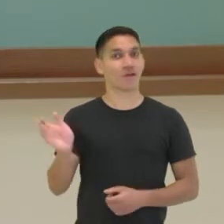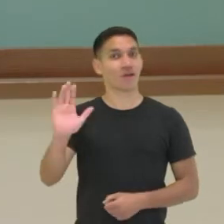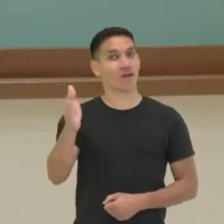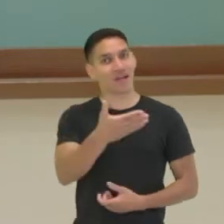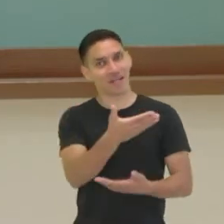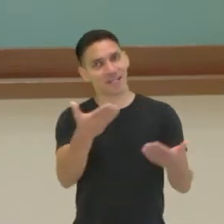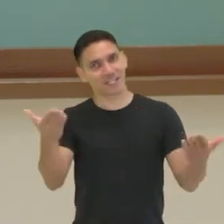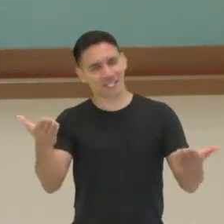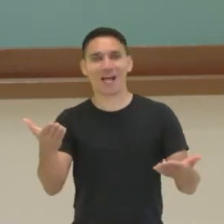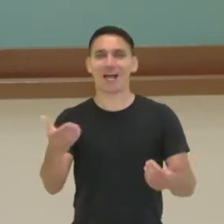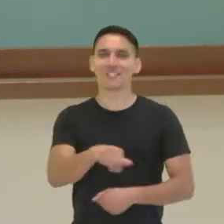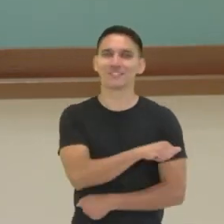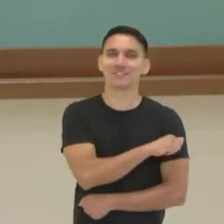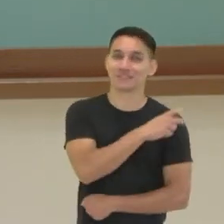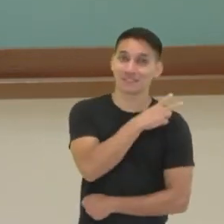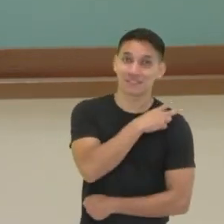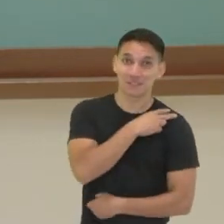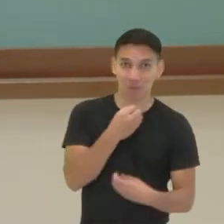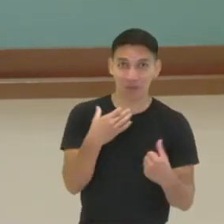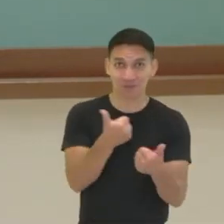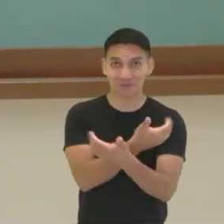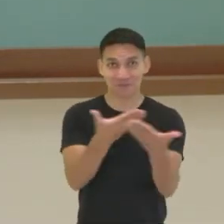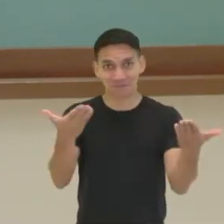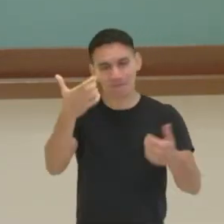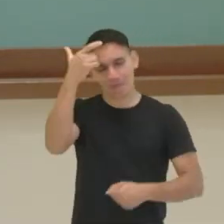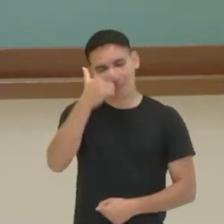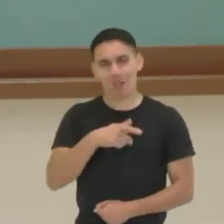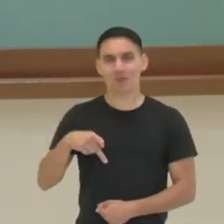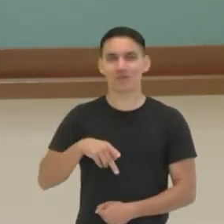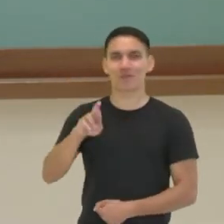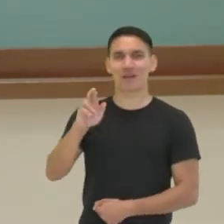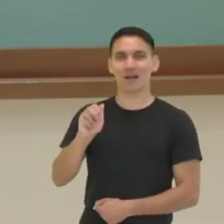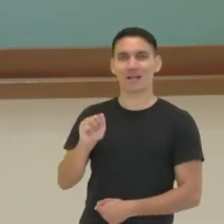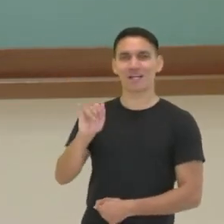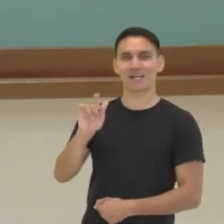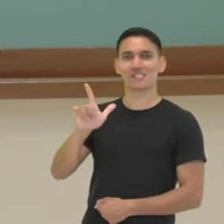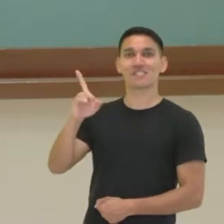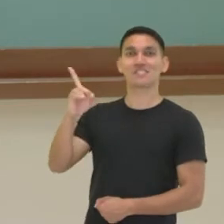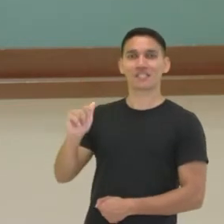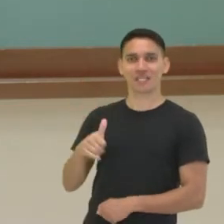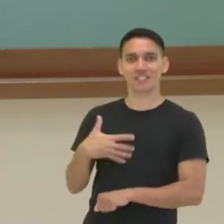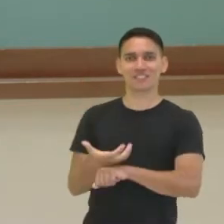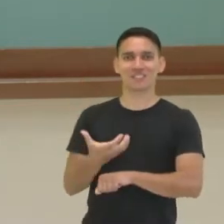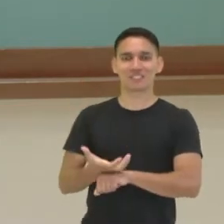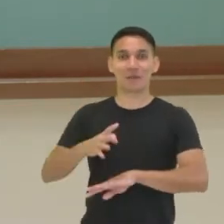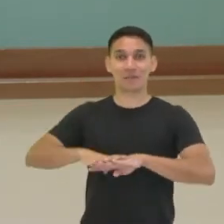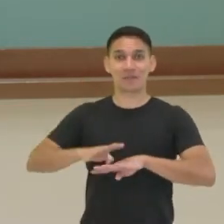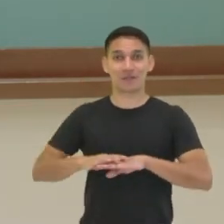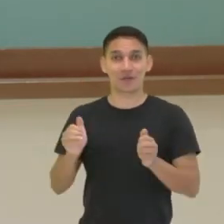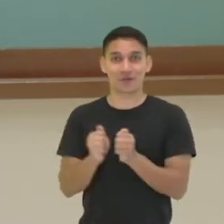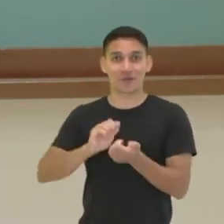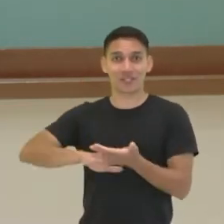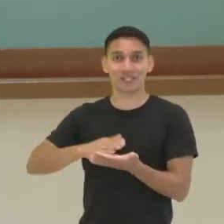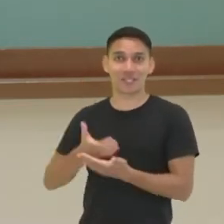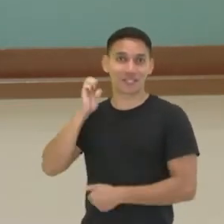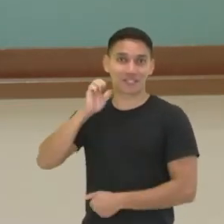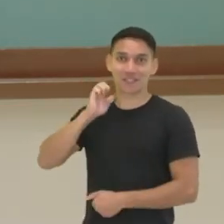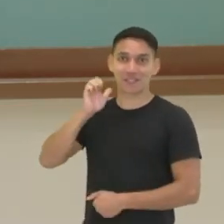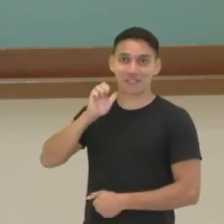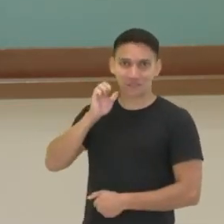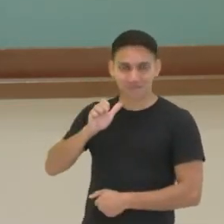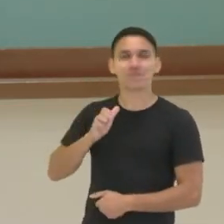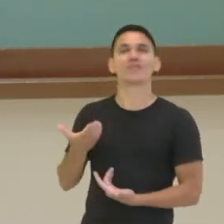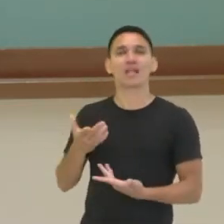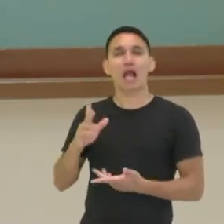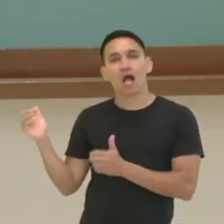Olá, estudantes da segunda série, tudo bem com vocês? Eu sou a professora Railda de Matemática e hoje estamos aí com Izion, intérprete de